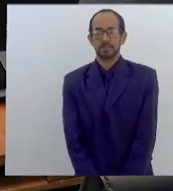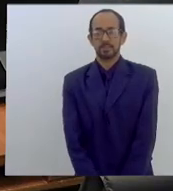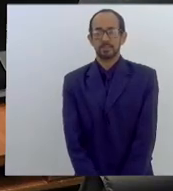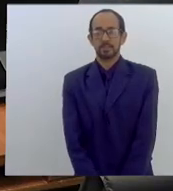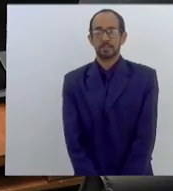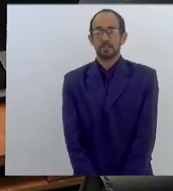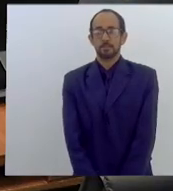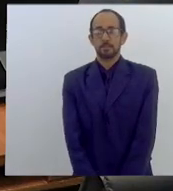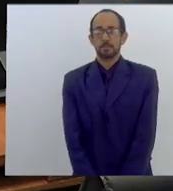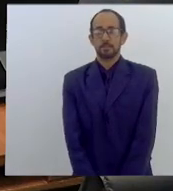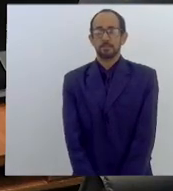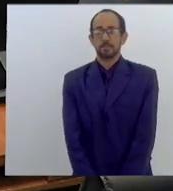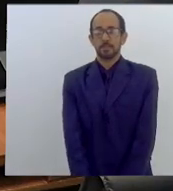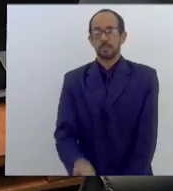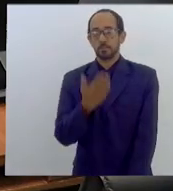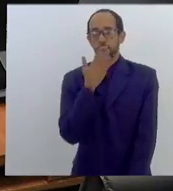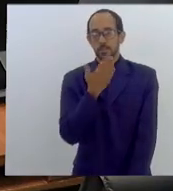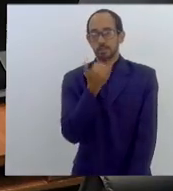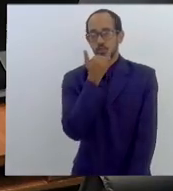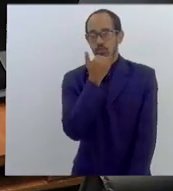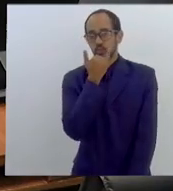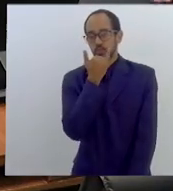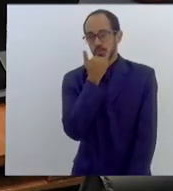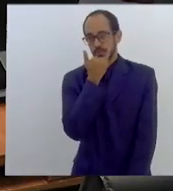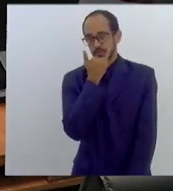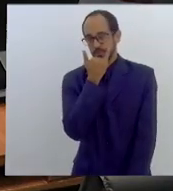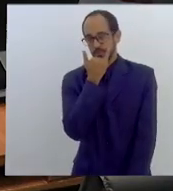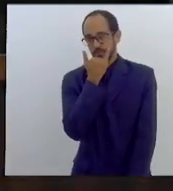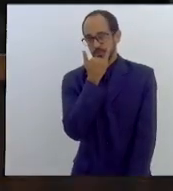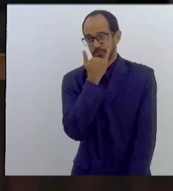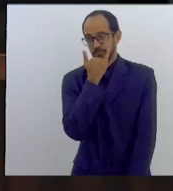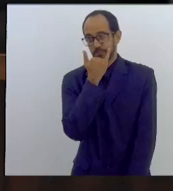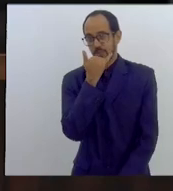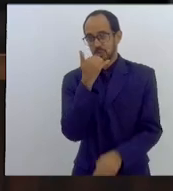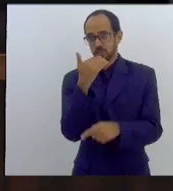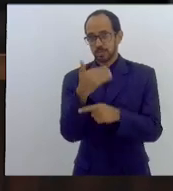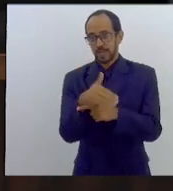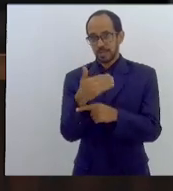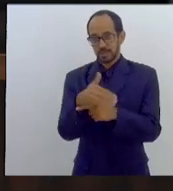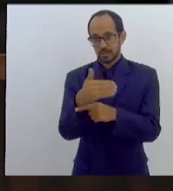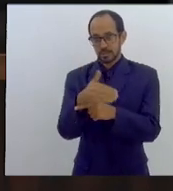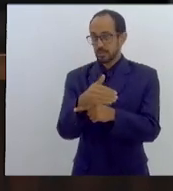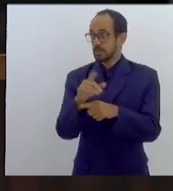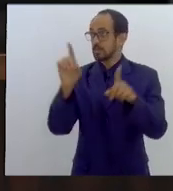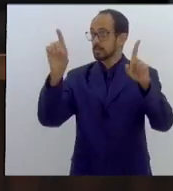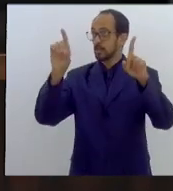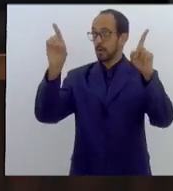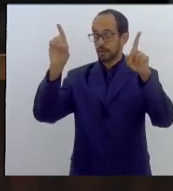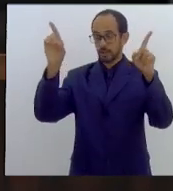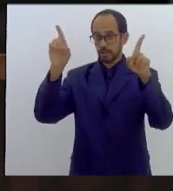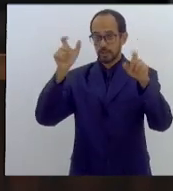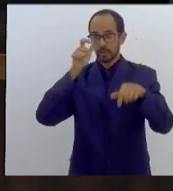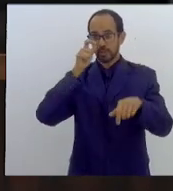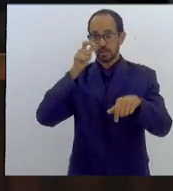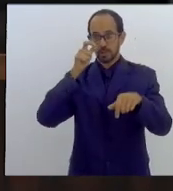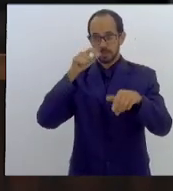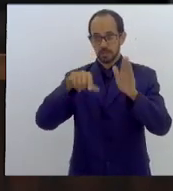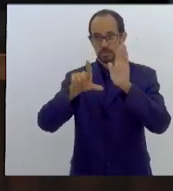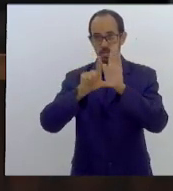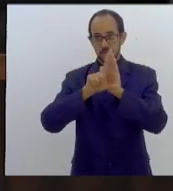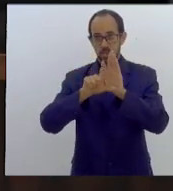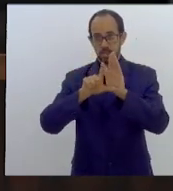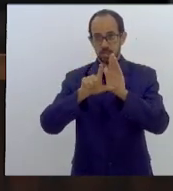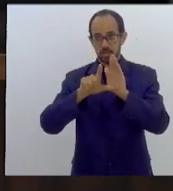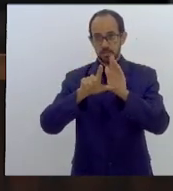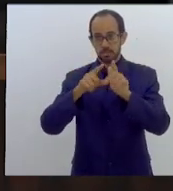Eu vou pedir desculpa aqui aos taxistas, que os interessados nessa lei. Não, é porque são